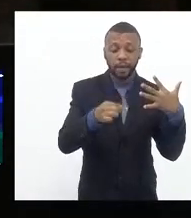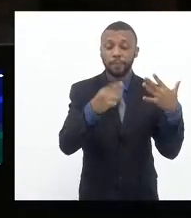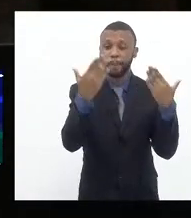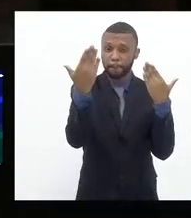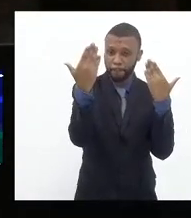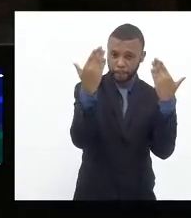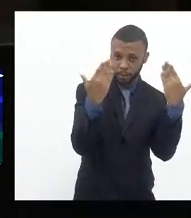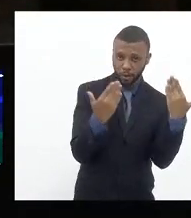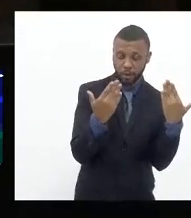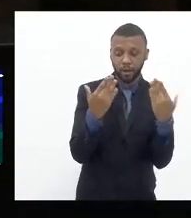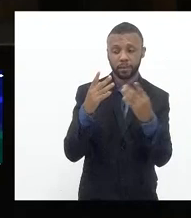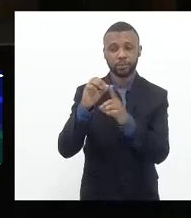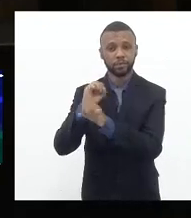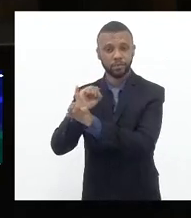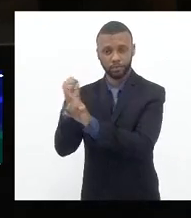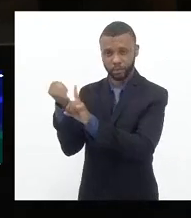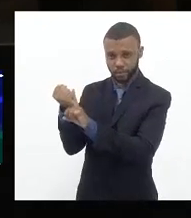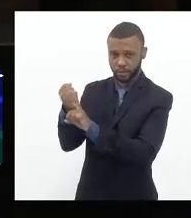Então,